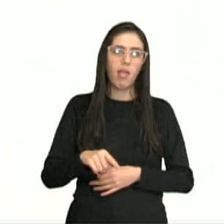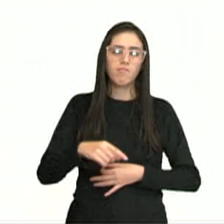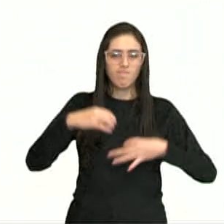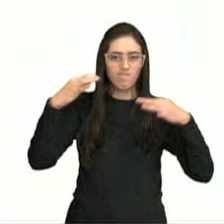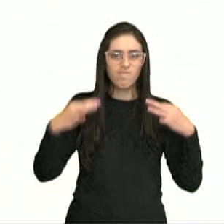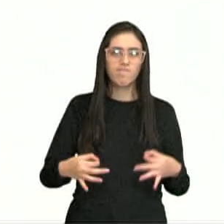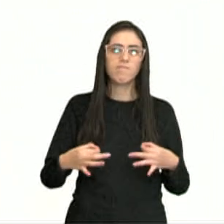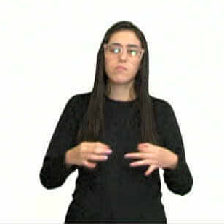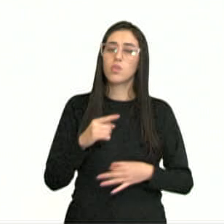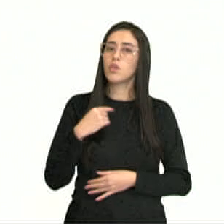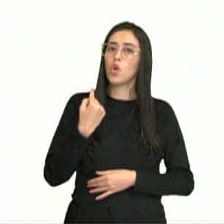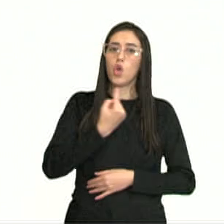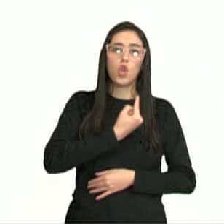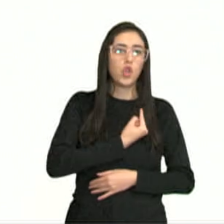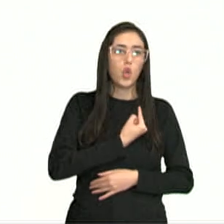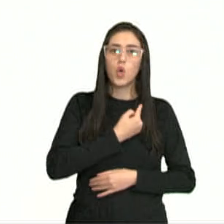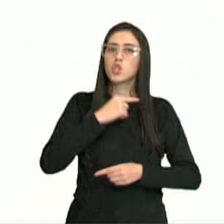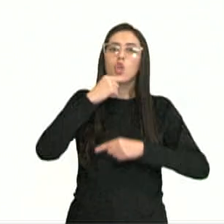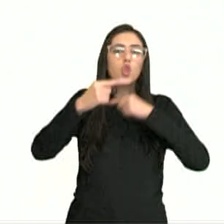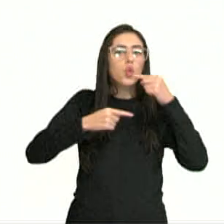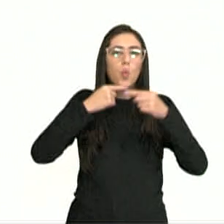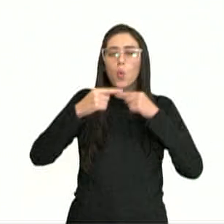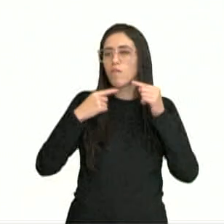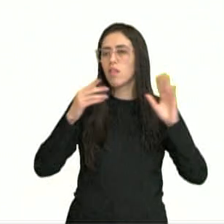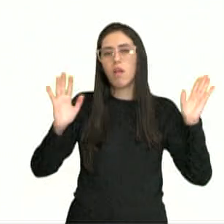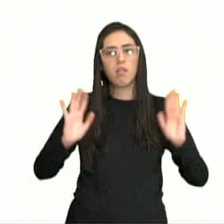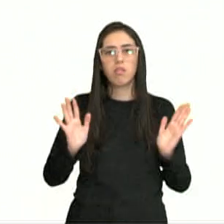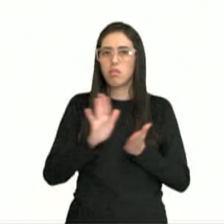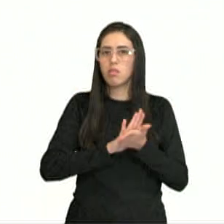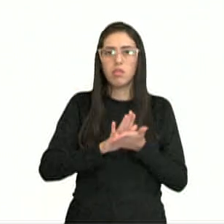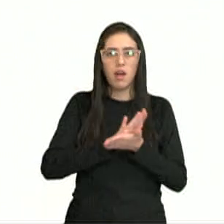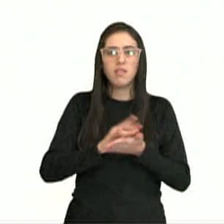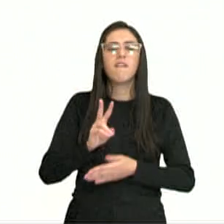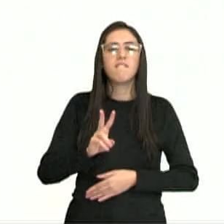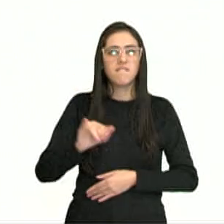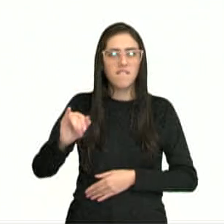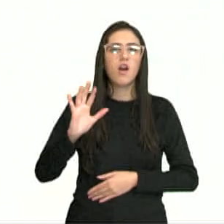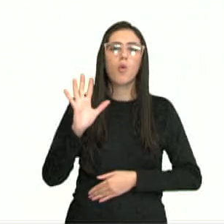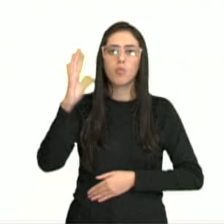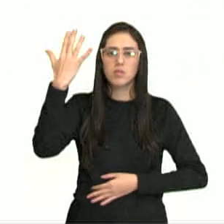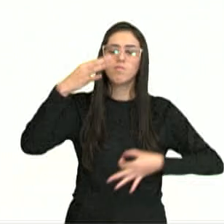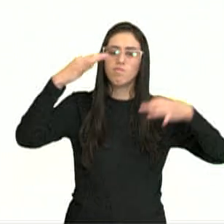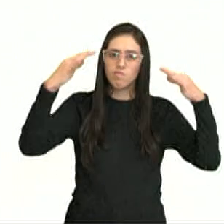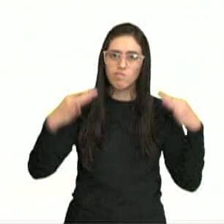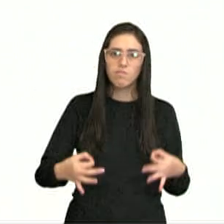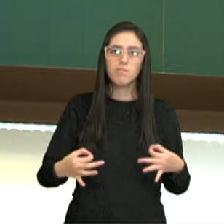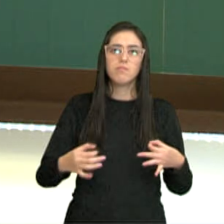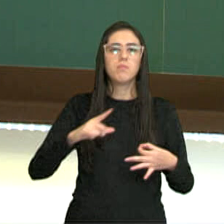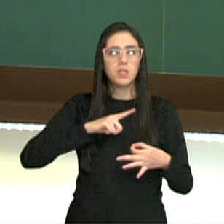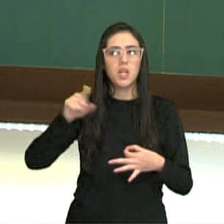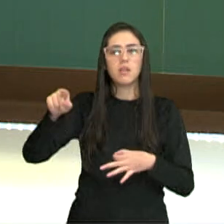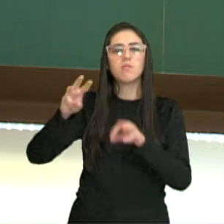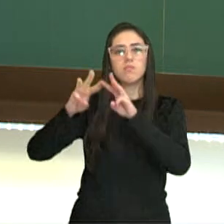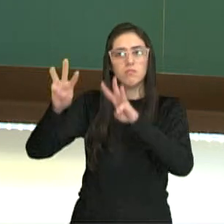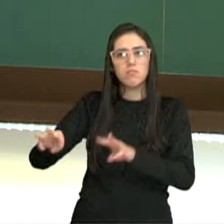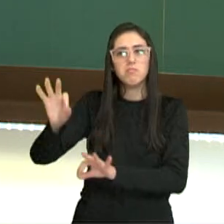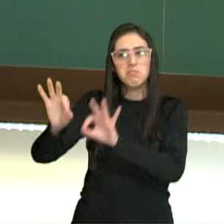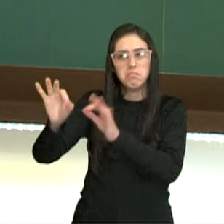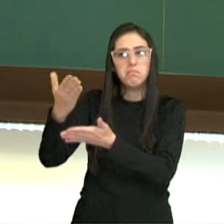certeza. Nós não temos dúvidas, né? Isso vai acontecer porque está sendo organizado para